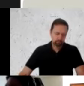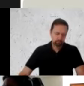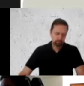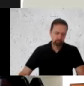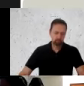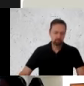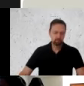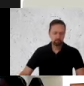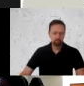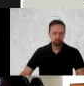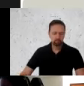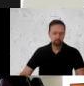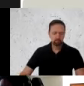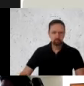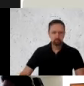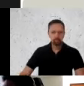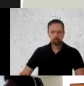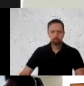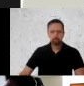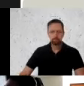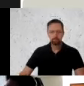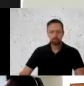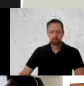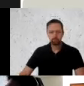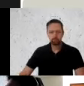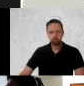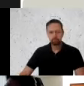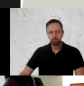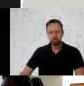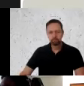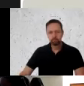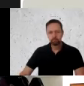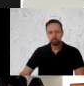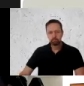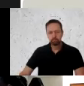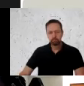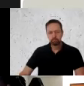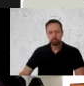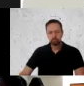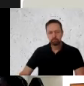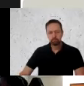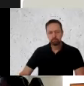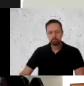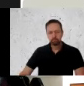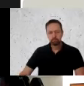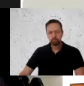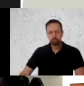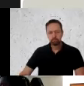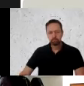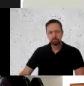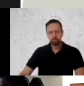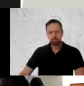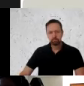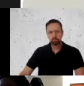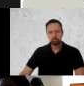vizinhos, nível de capital humano, a população e a distância para o litoral ou para as capitais dos estados. Mesmo com